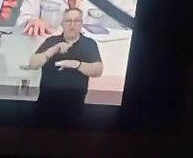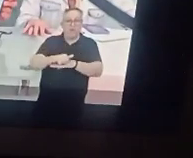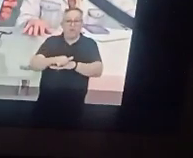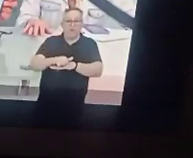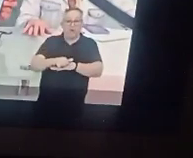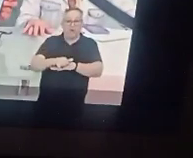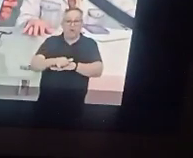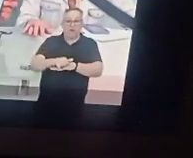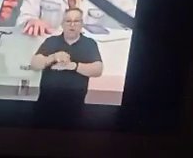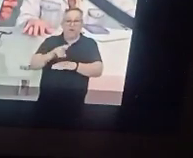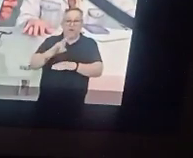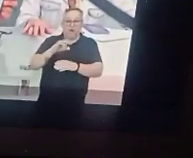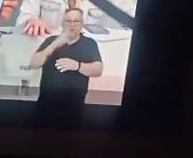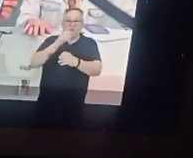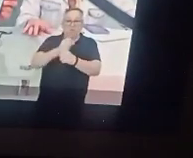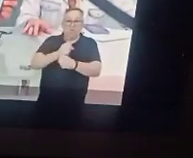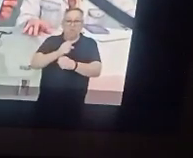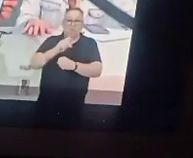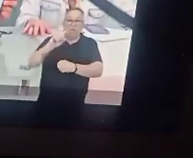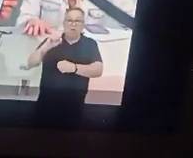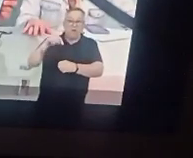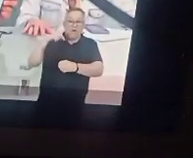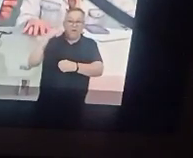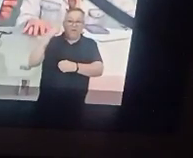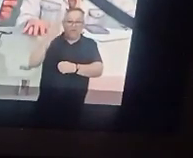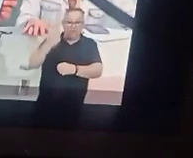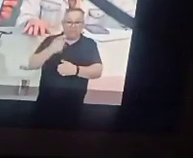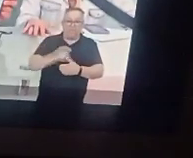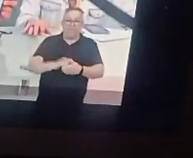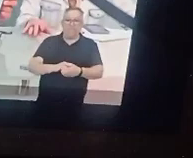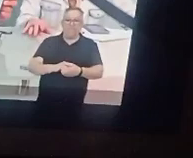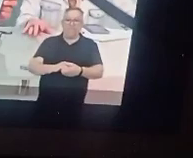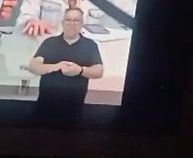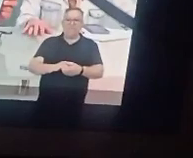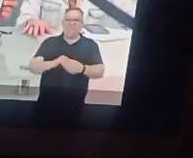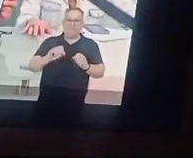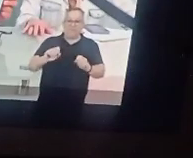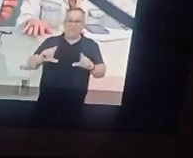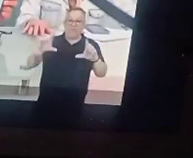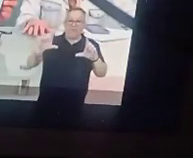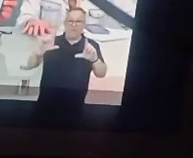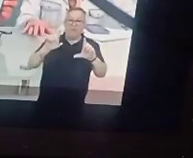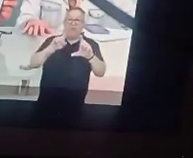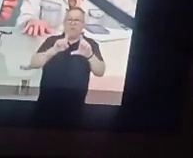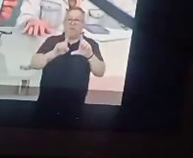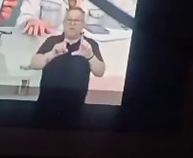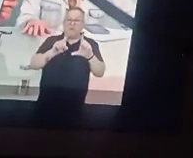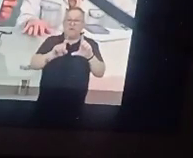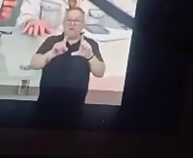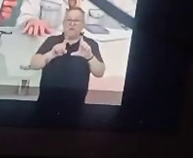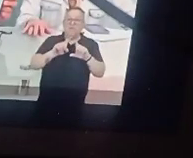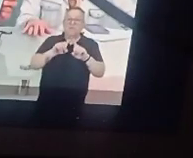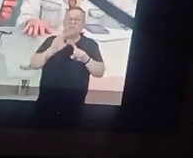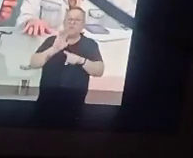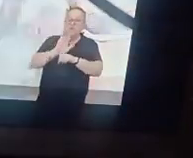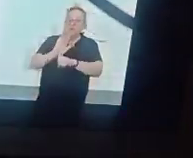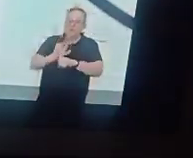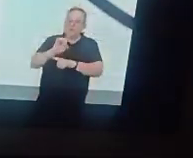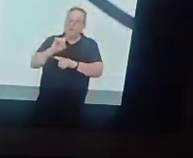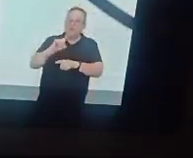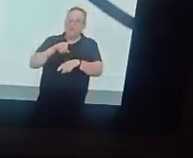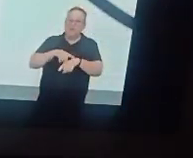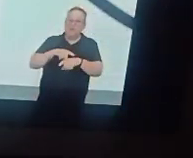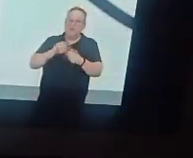partir dali, vai computar para o ano seguinte, tá bom? Então, essa telinha na sede vai auxiliar vocês na hora de